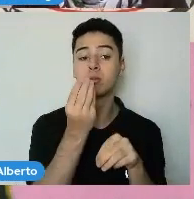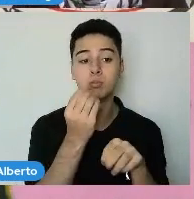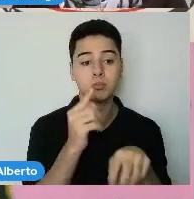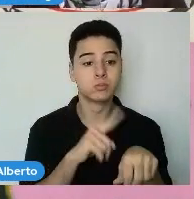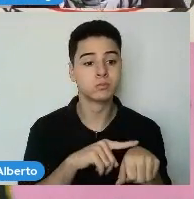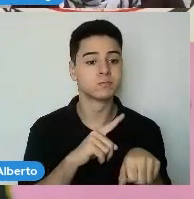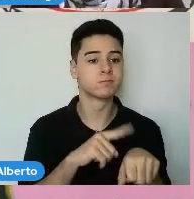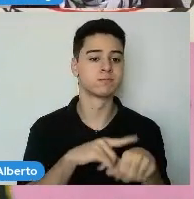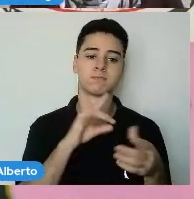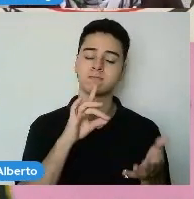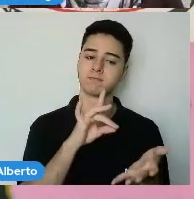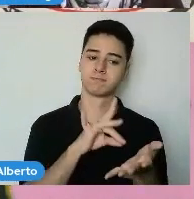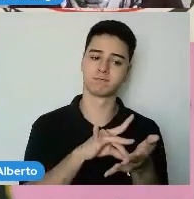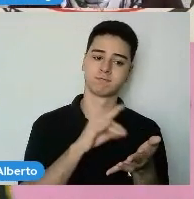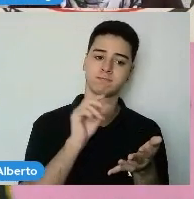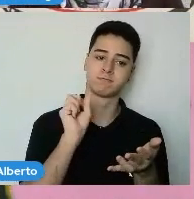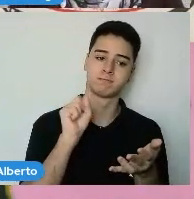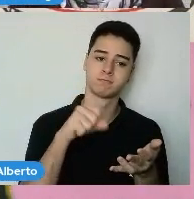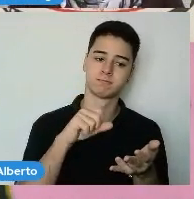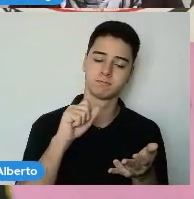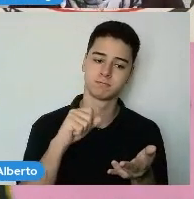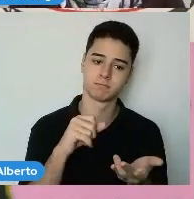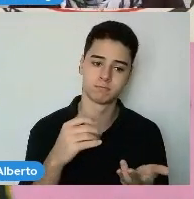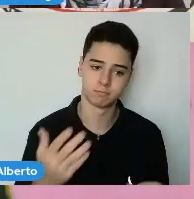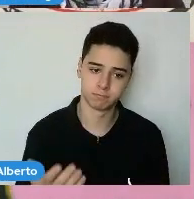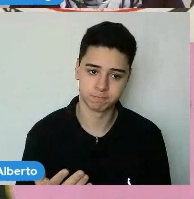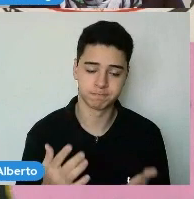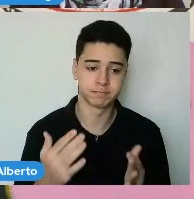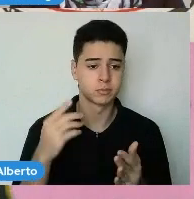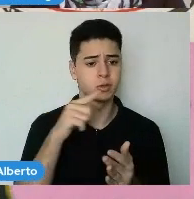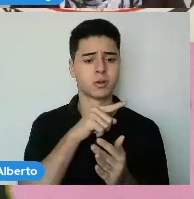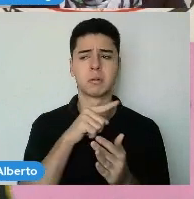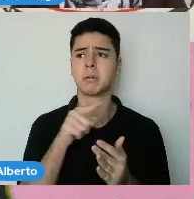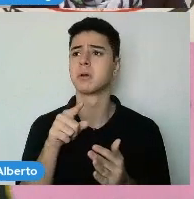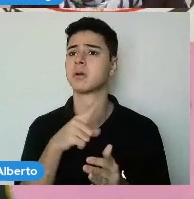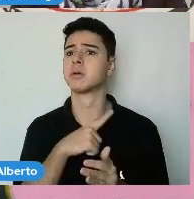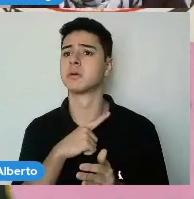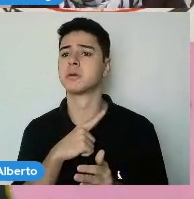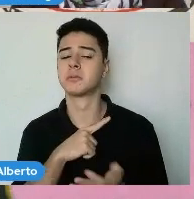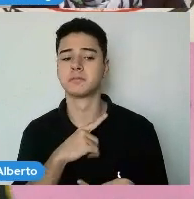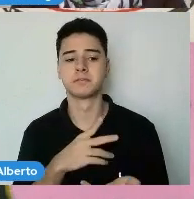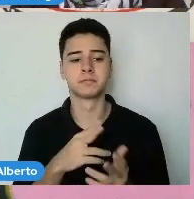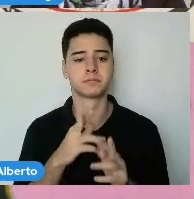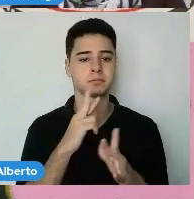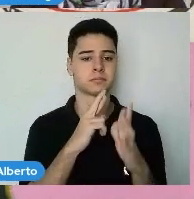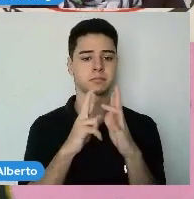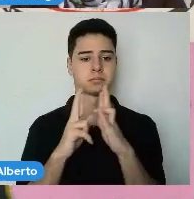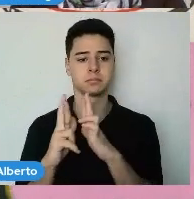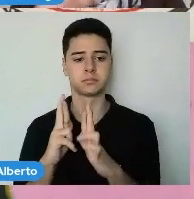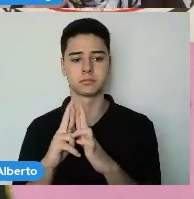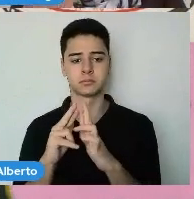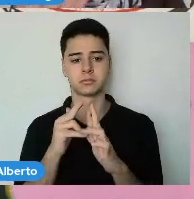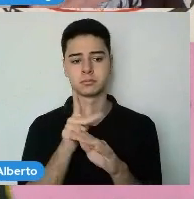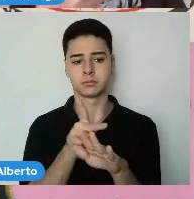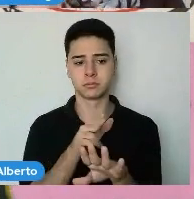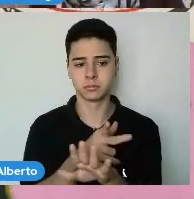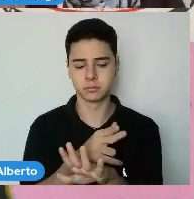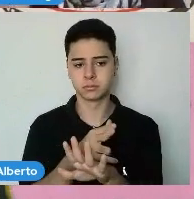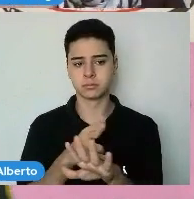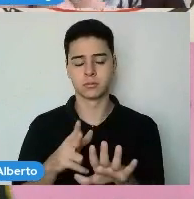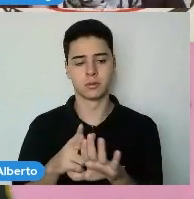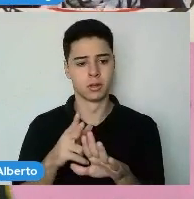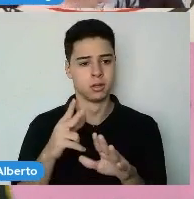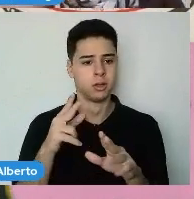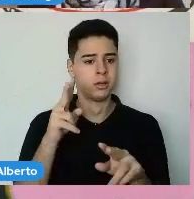tempo, tá? E aí você tinha desde de relações muito profundas de